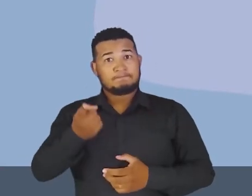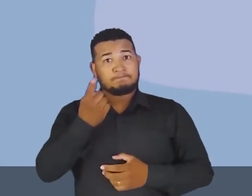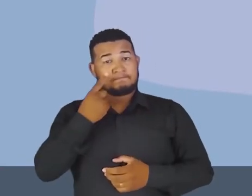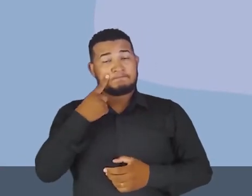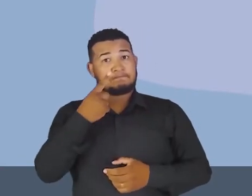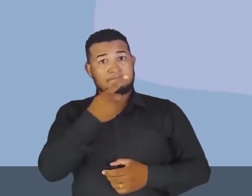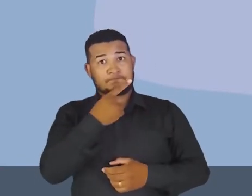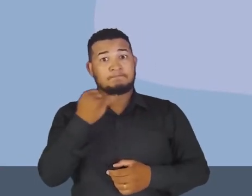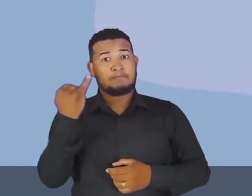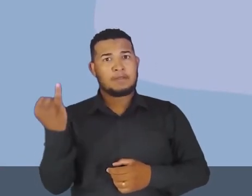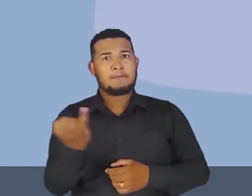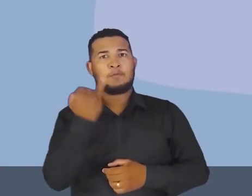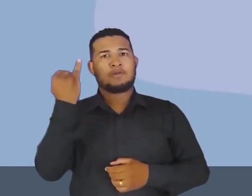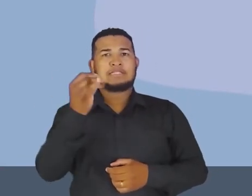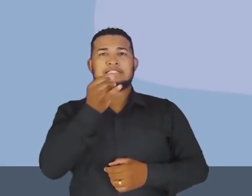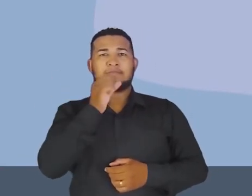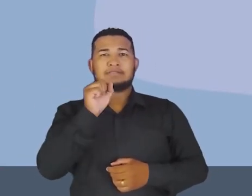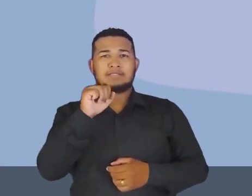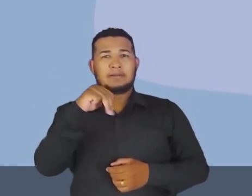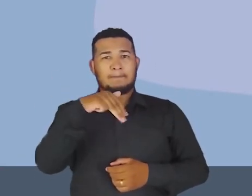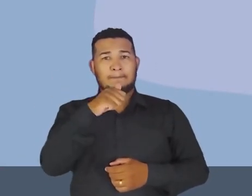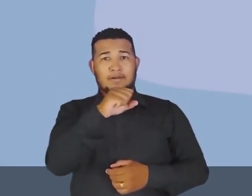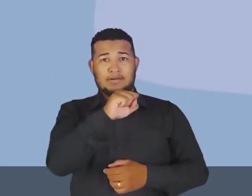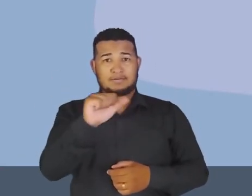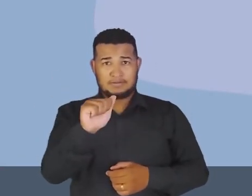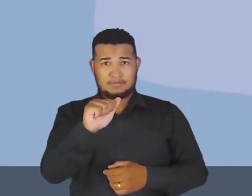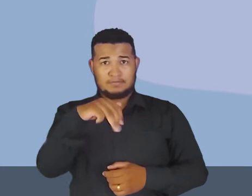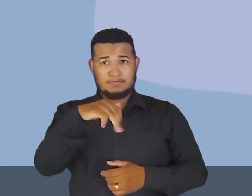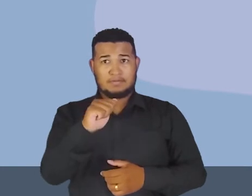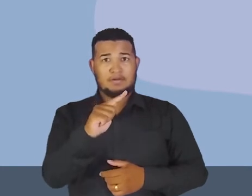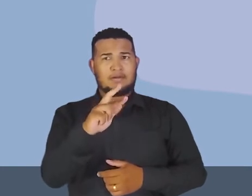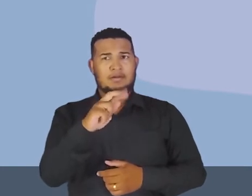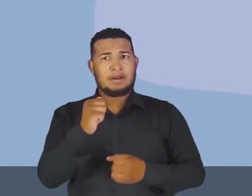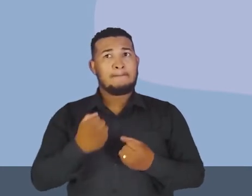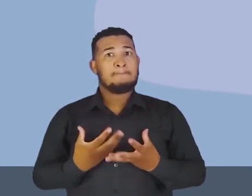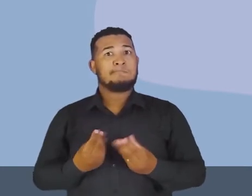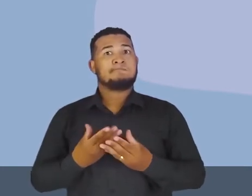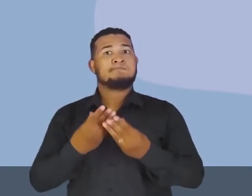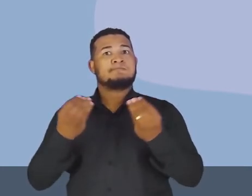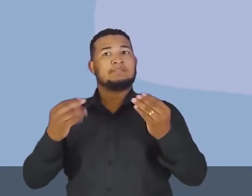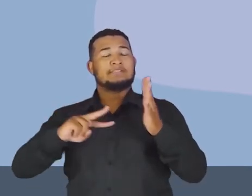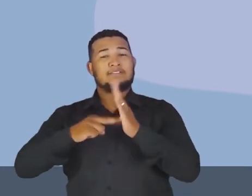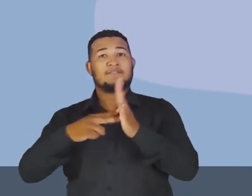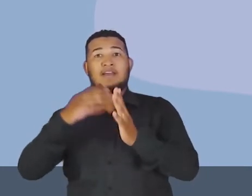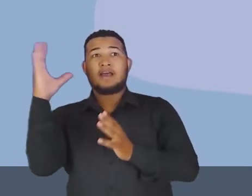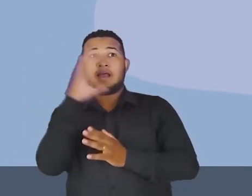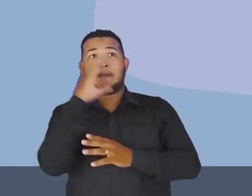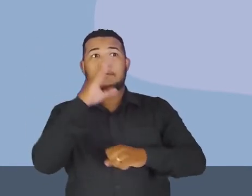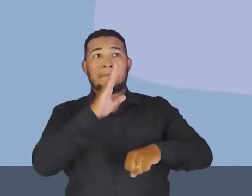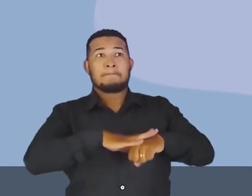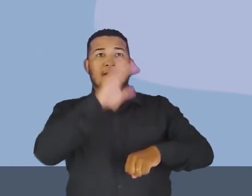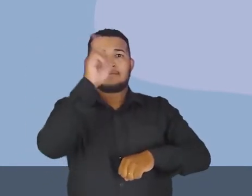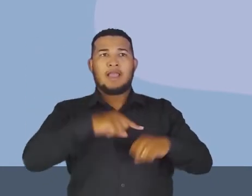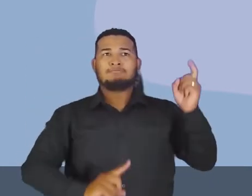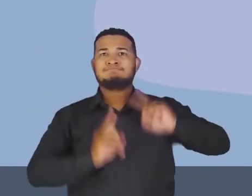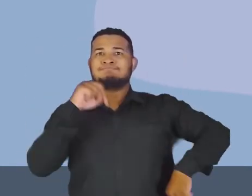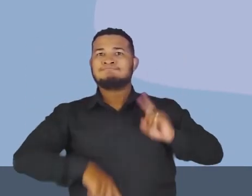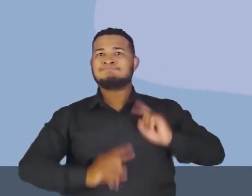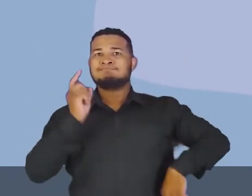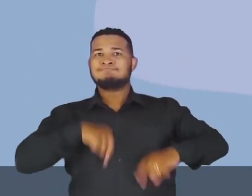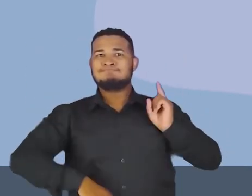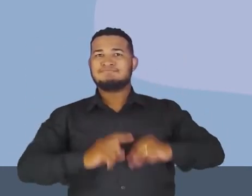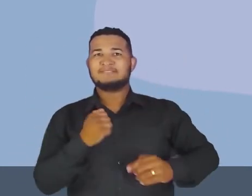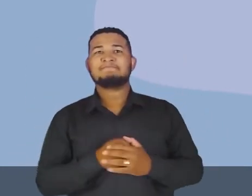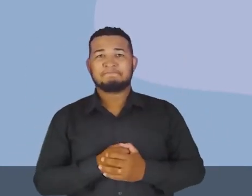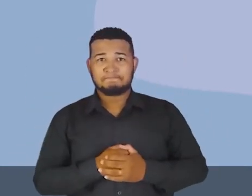Quanto maior a nossa porcentagem de massa magra no corpo, maior e mais rápida é a nossa perca